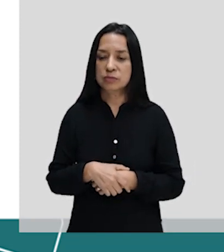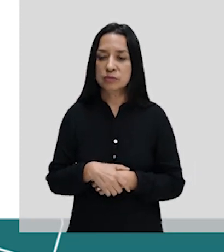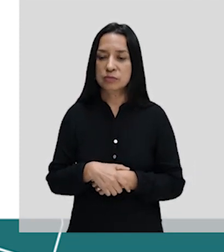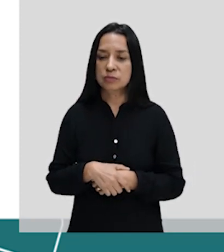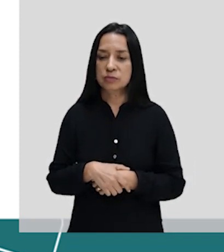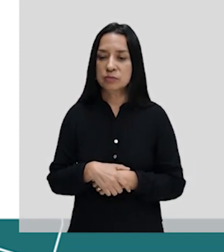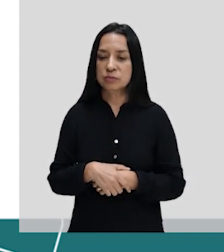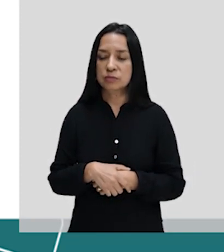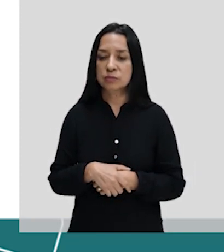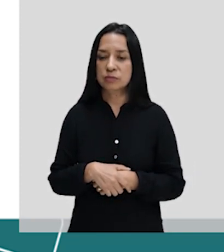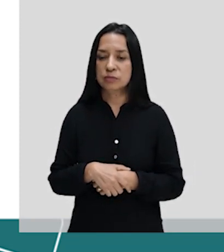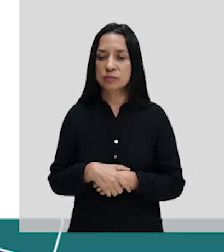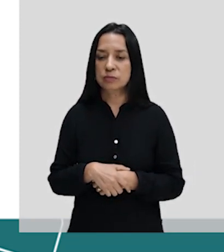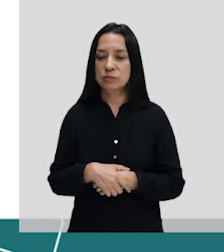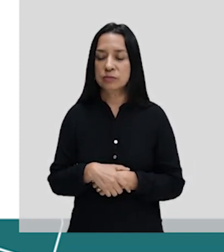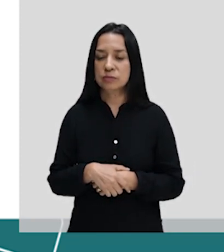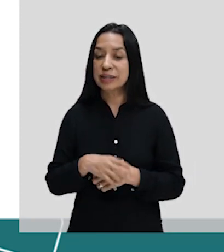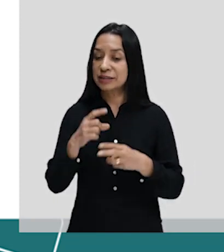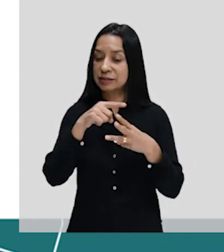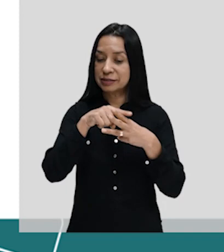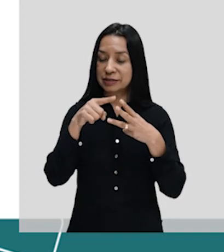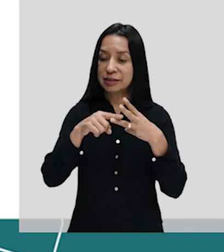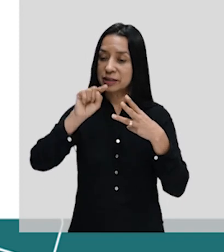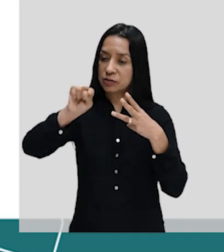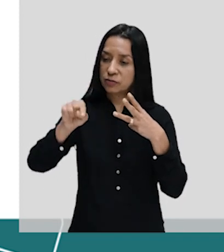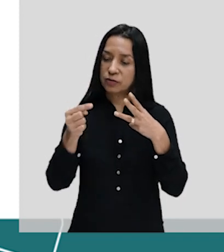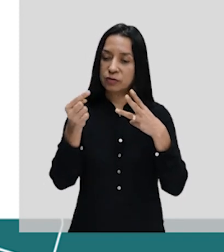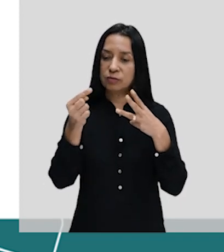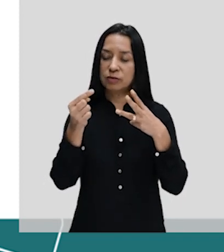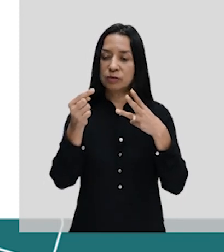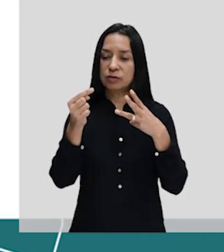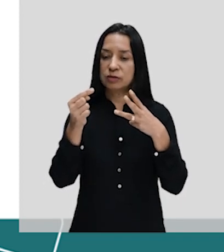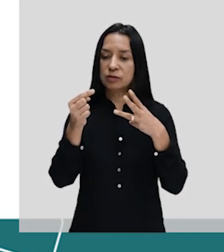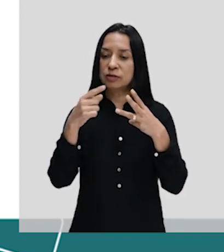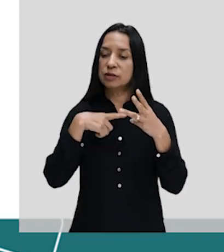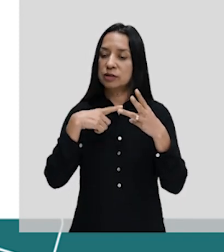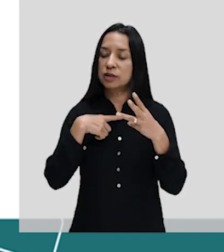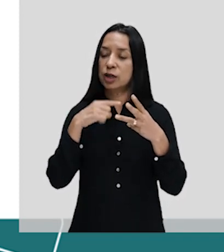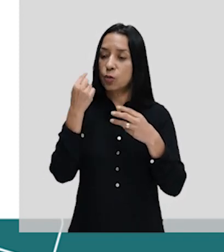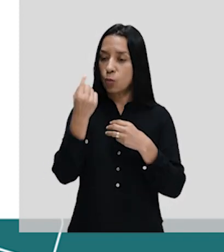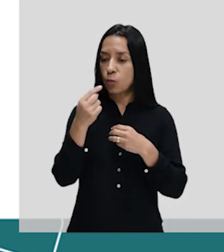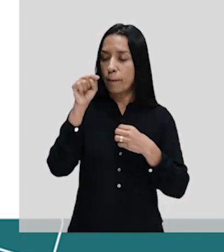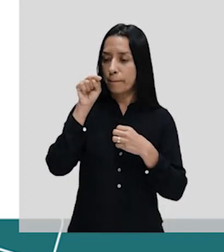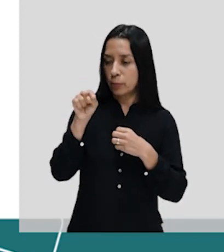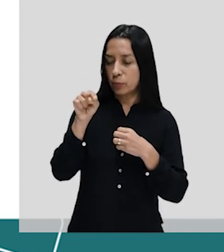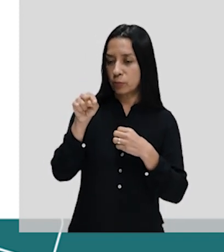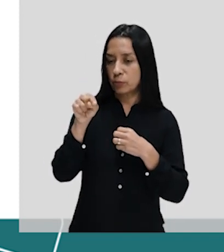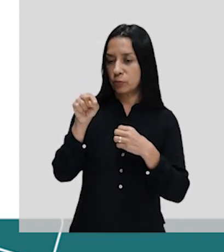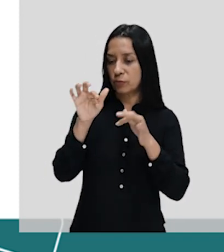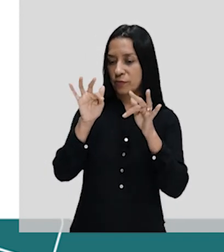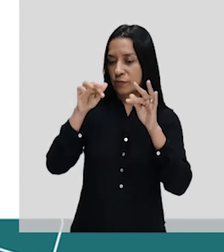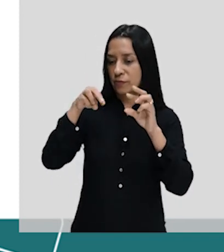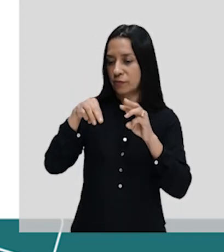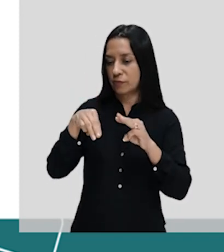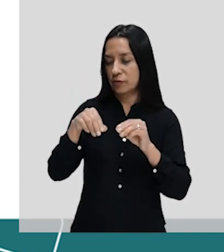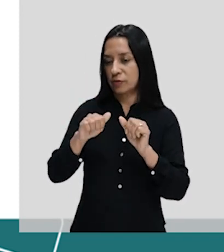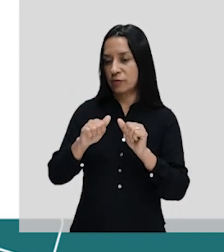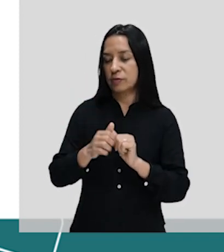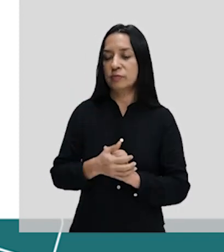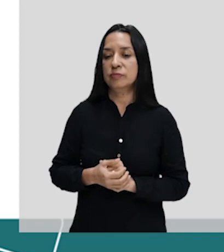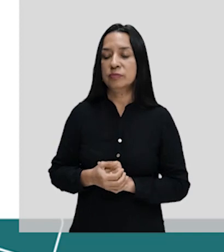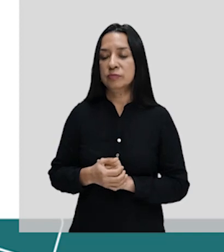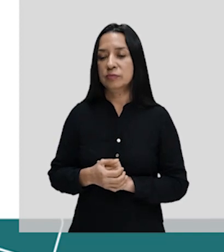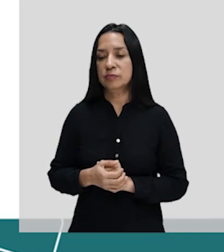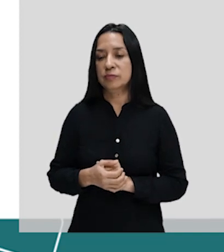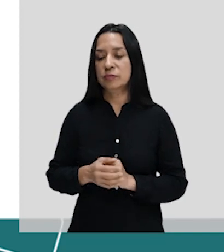três comas. O que é coma? Vírgula, tá? E eu tenho um ponto, que é o ponto final. Vamos fazer